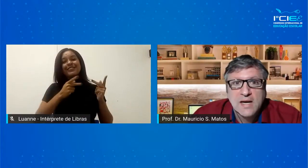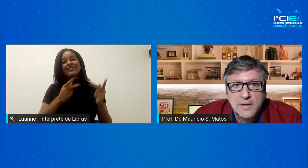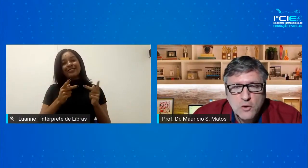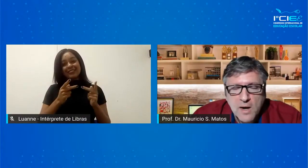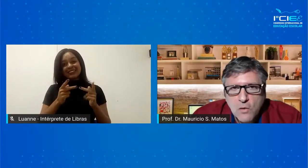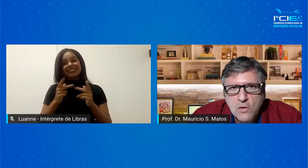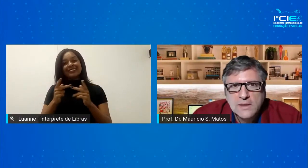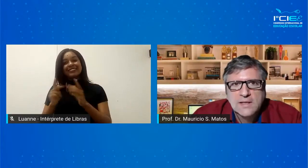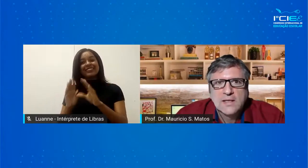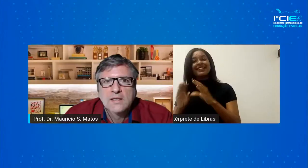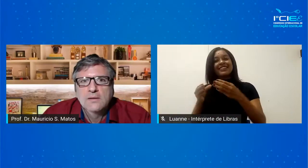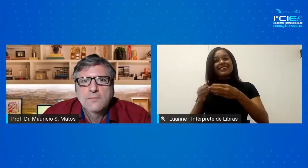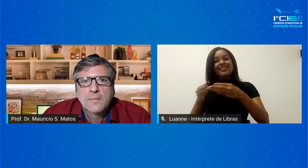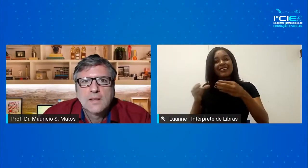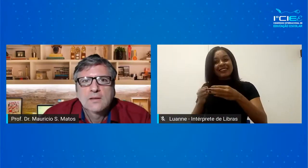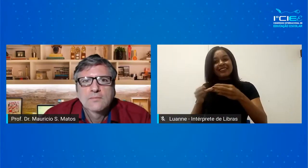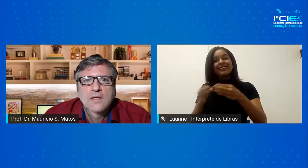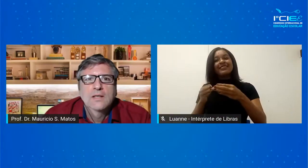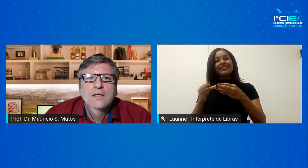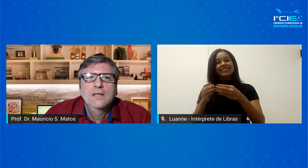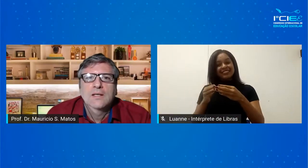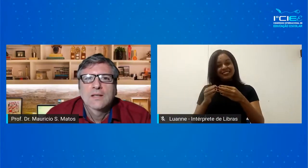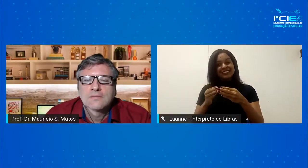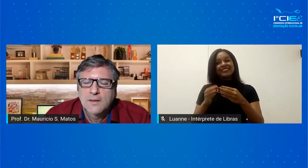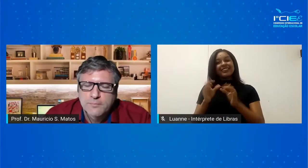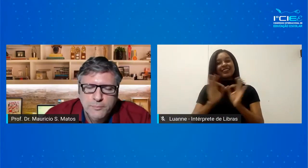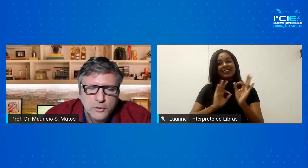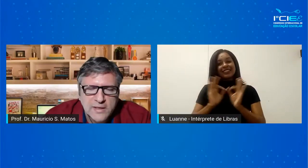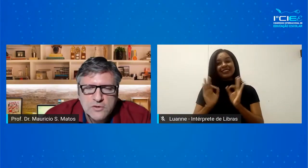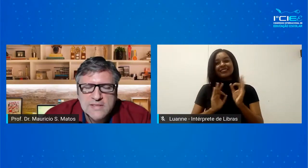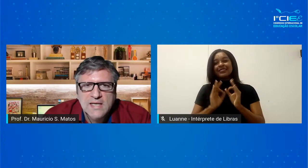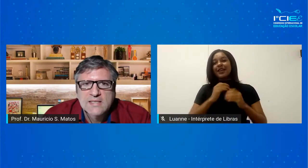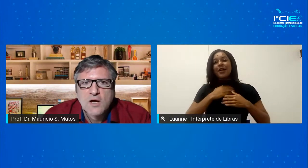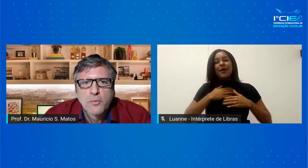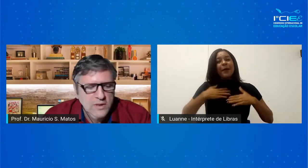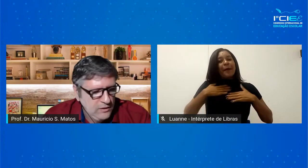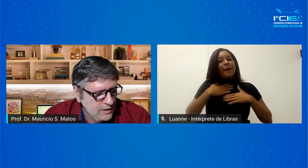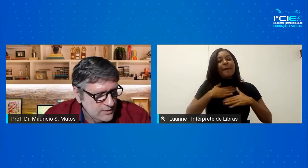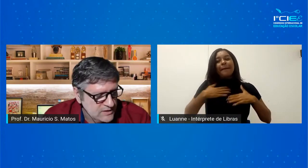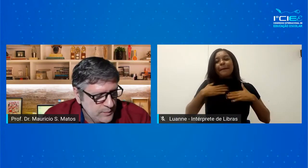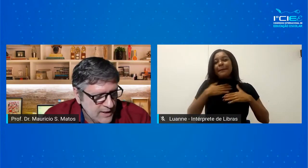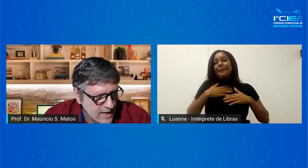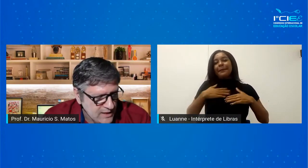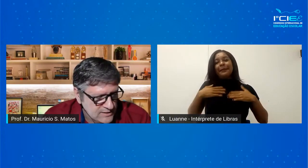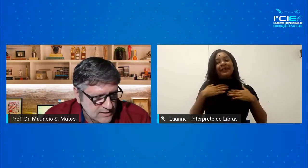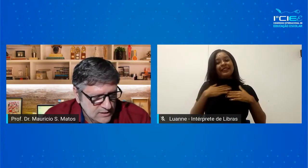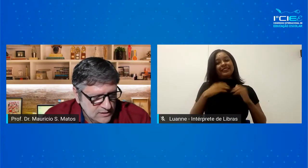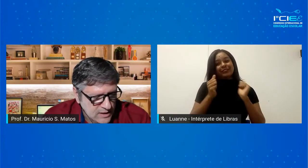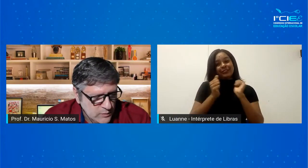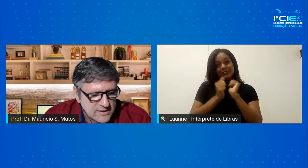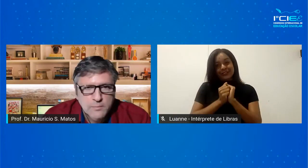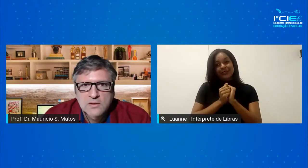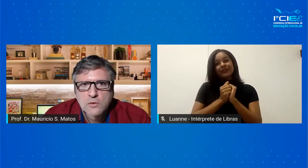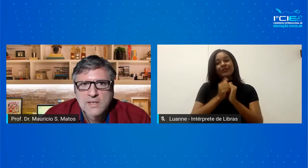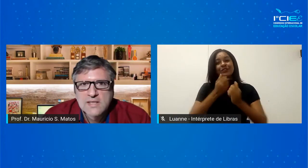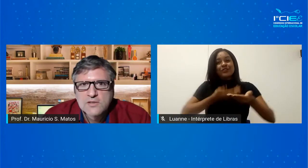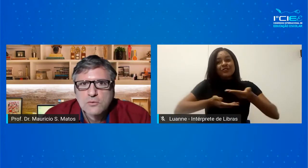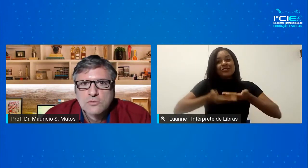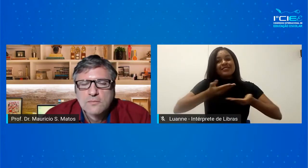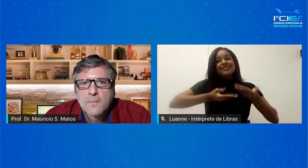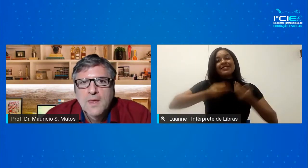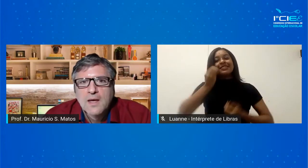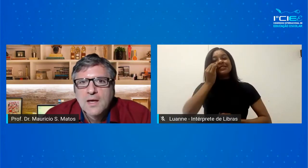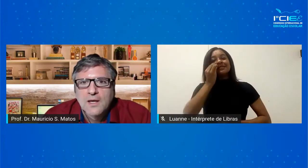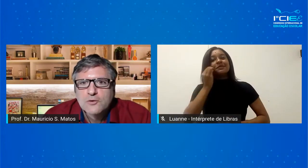sinceramente É uma honra tá aqui né tá podendo socializar um pouquinho da nossa experiência né e conhecimento sobre